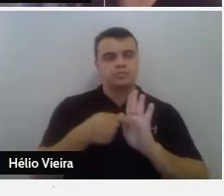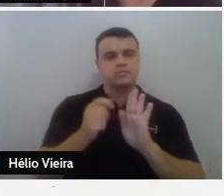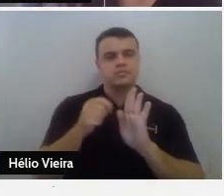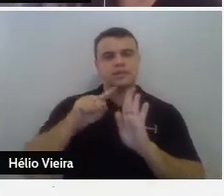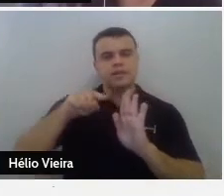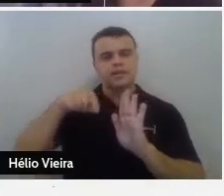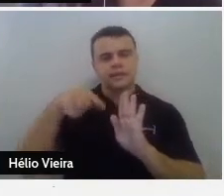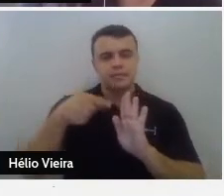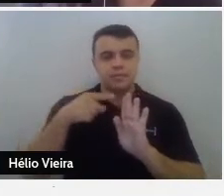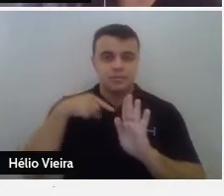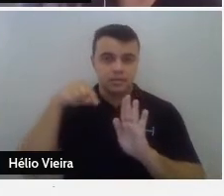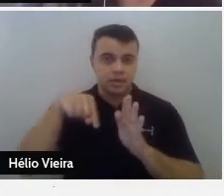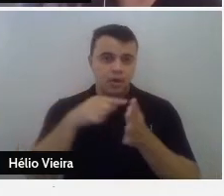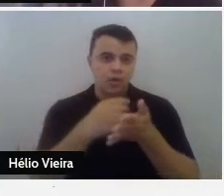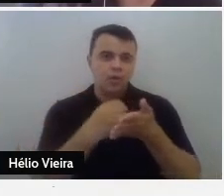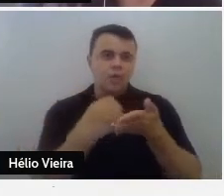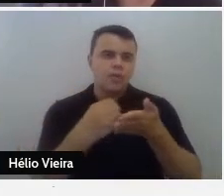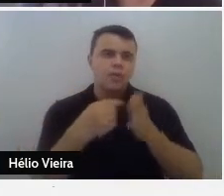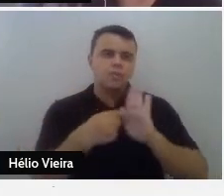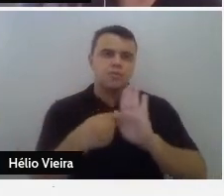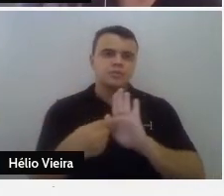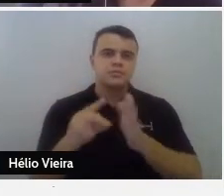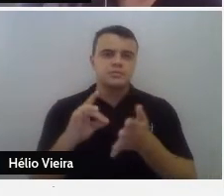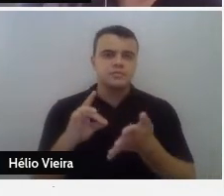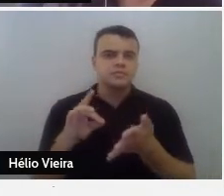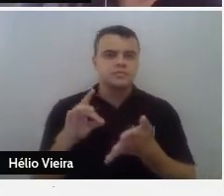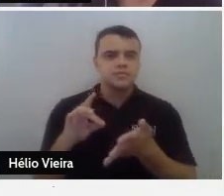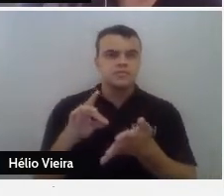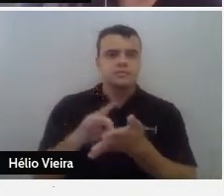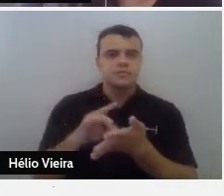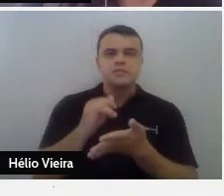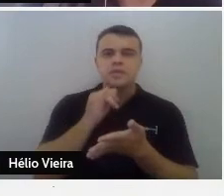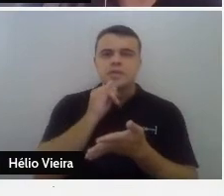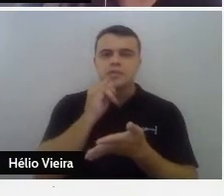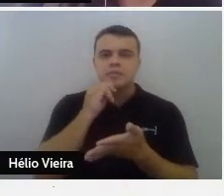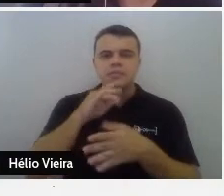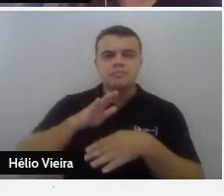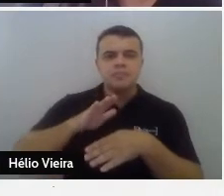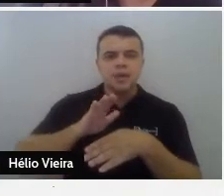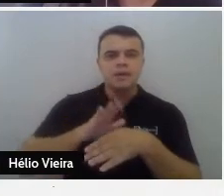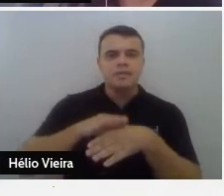aqui no Google Arts e mostrar um pouco mais